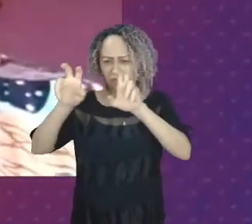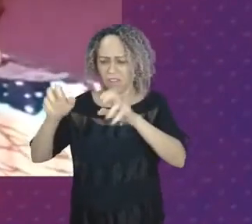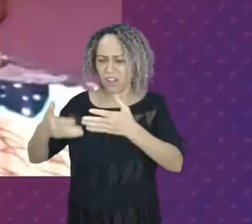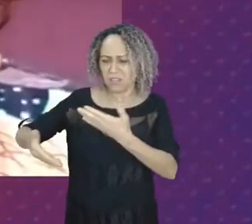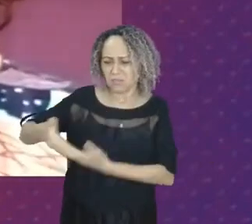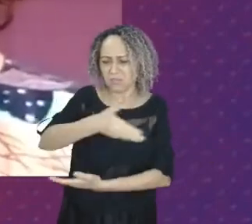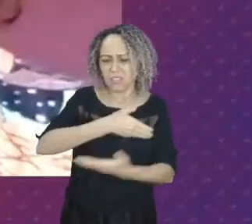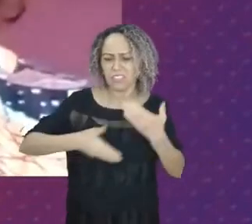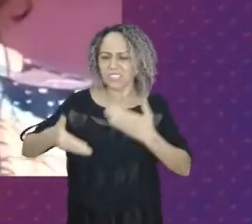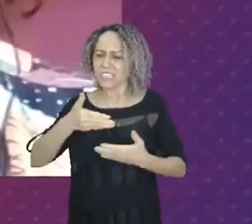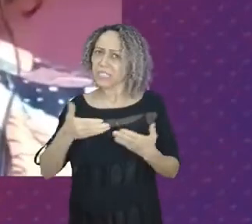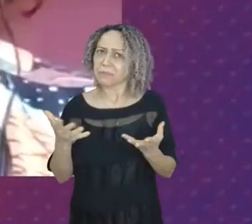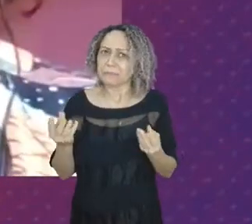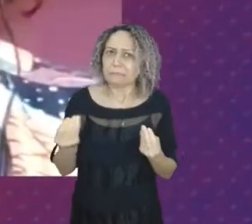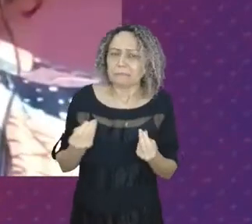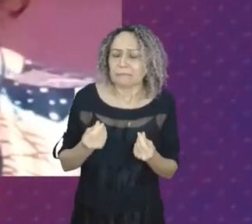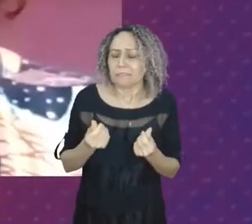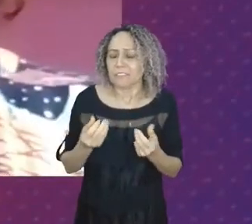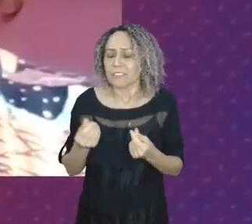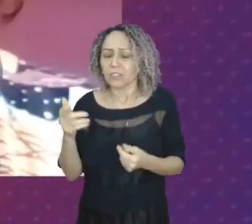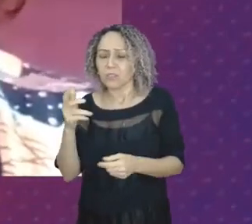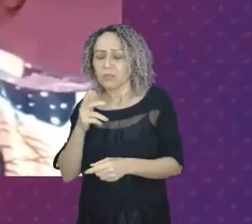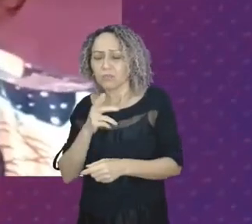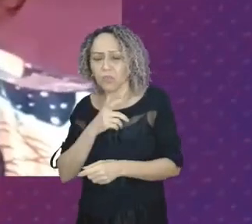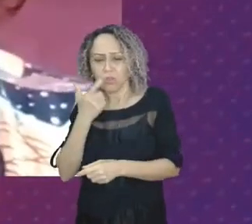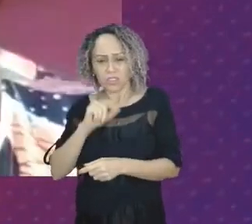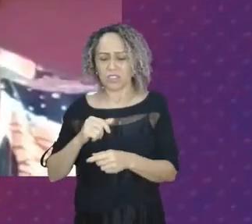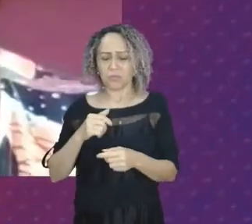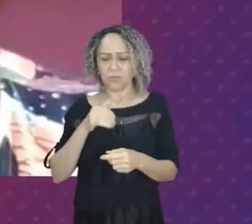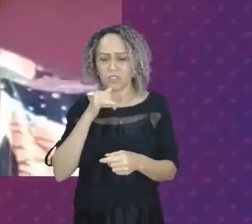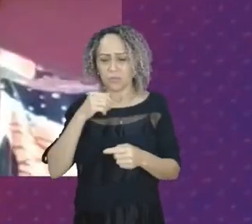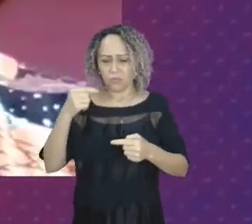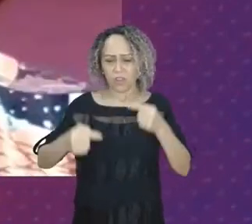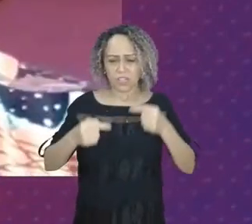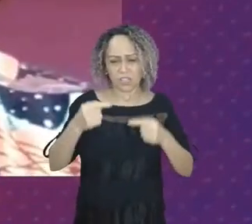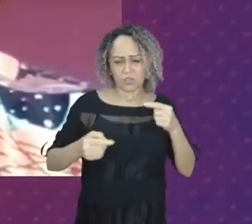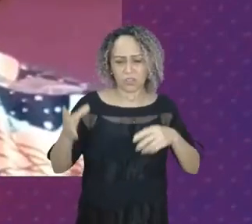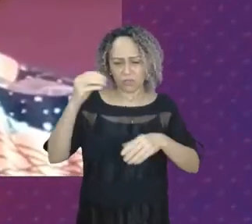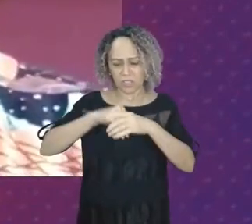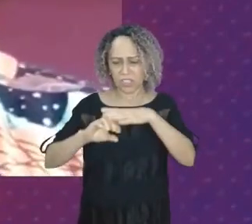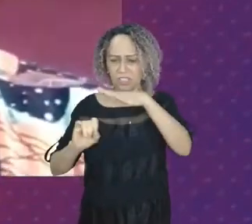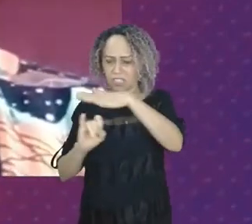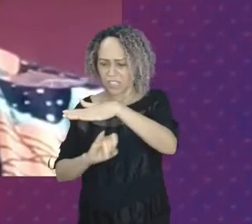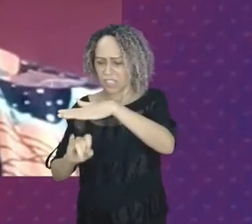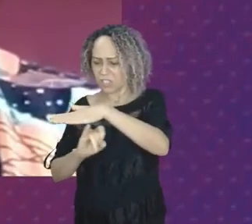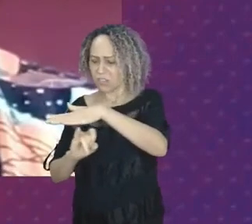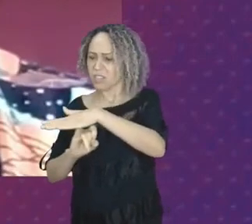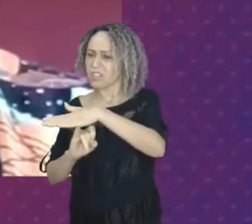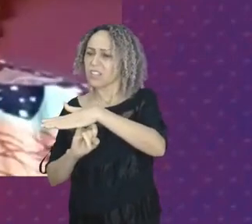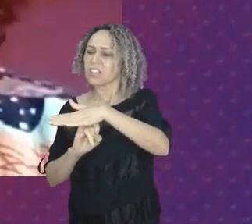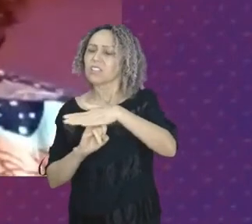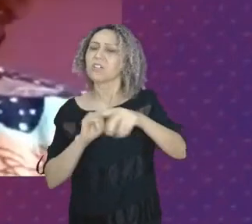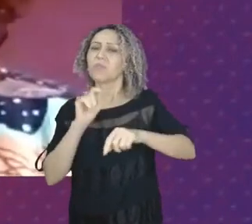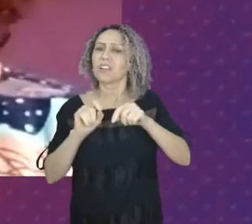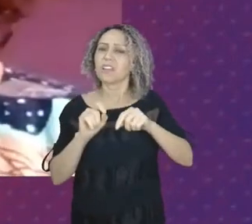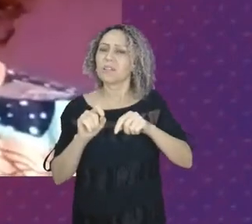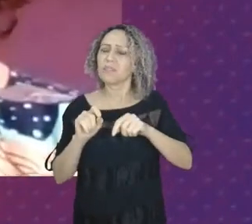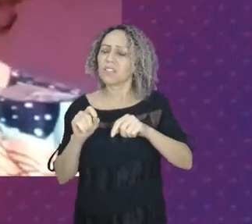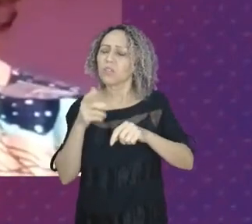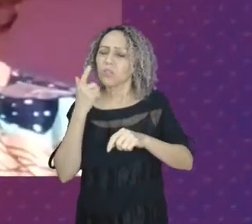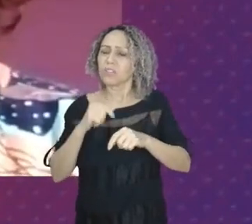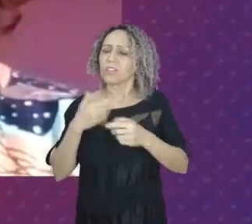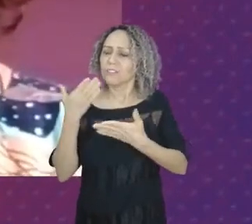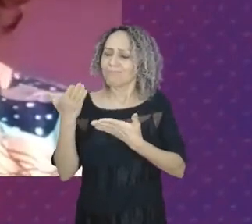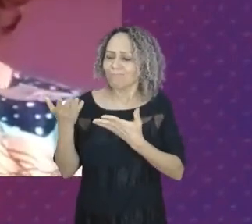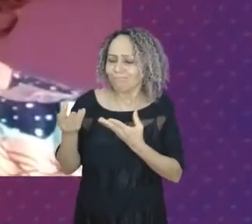alcançar uma discussão institucional a ponto de criar mecanismos dentro das instituições para lidar com este